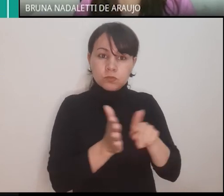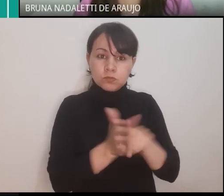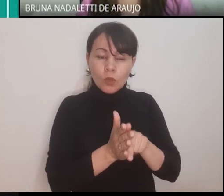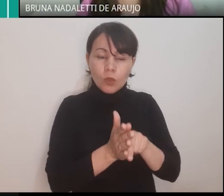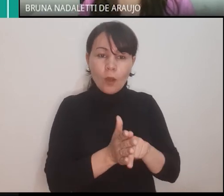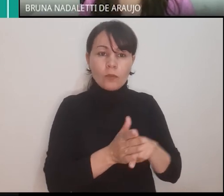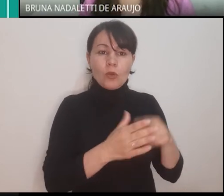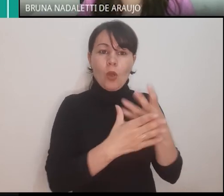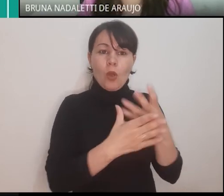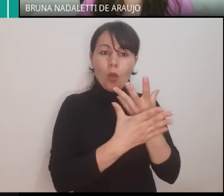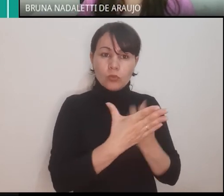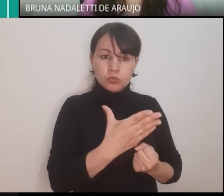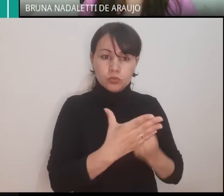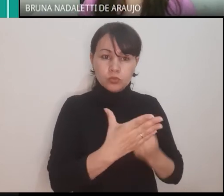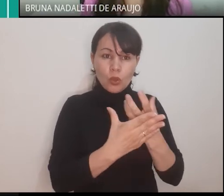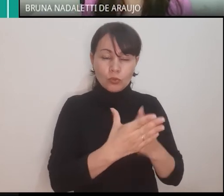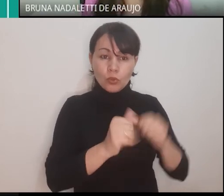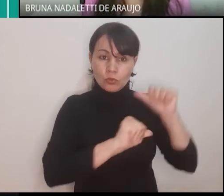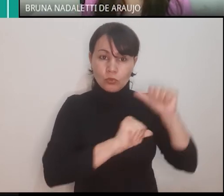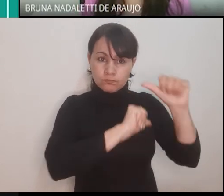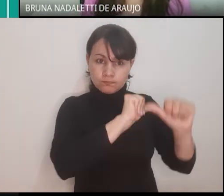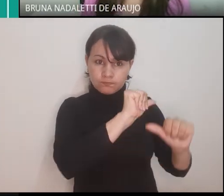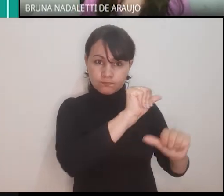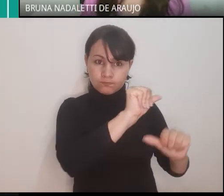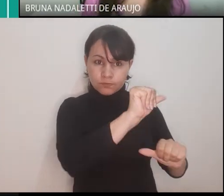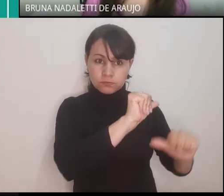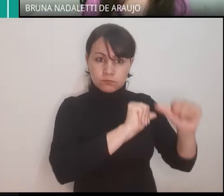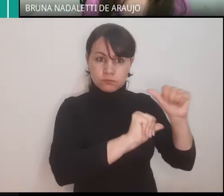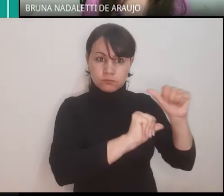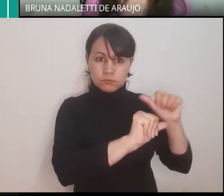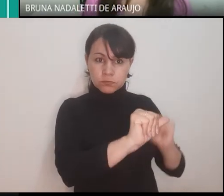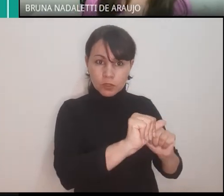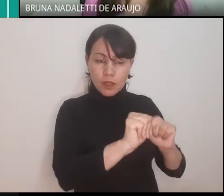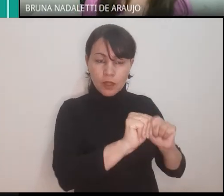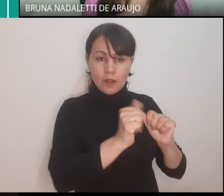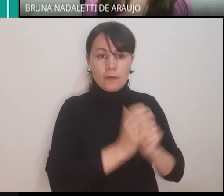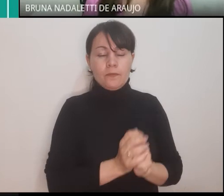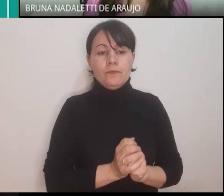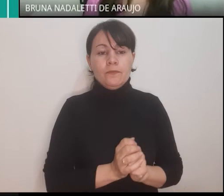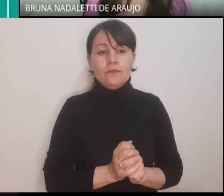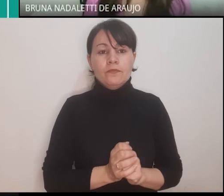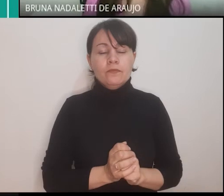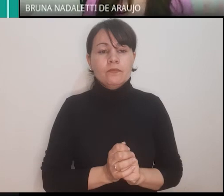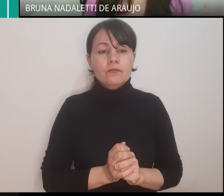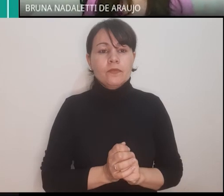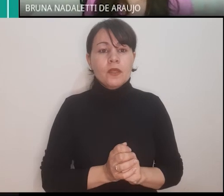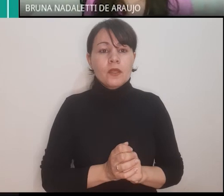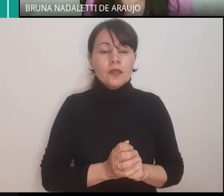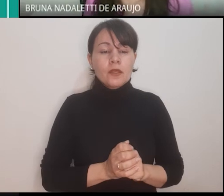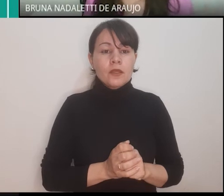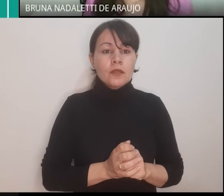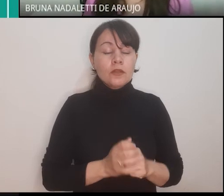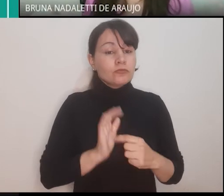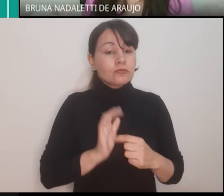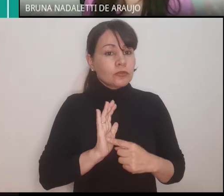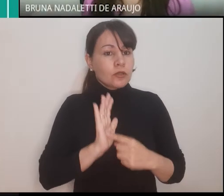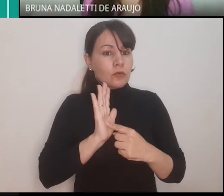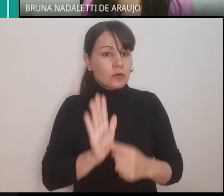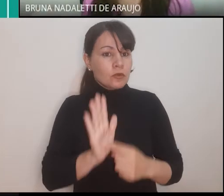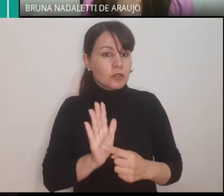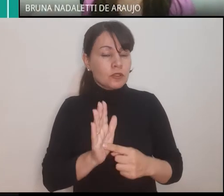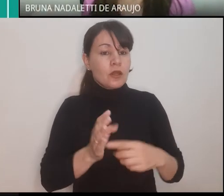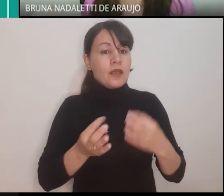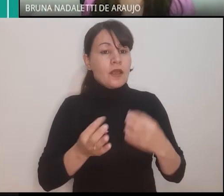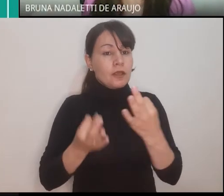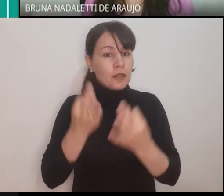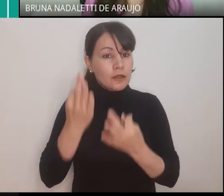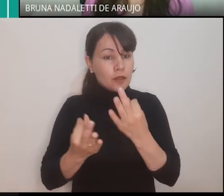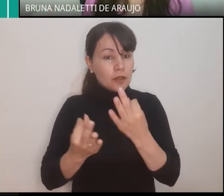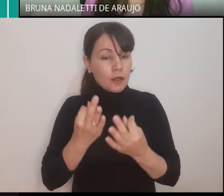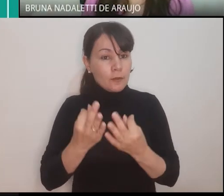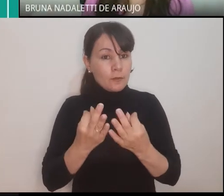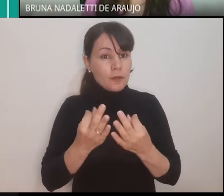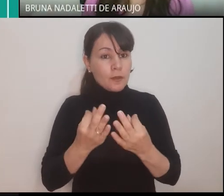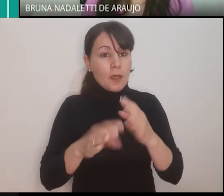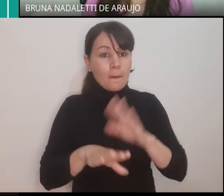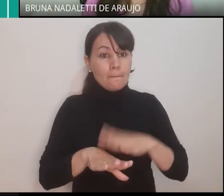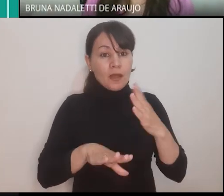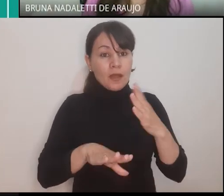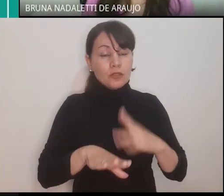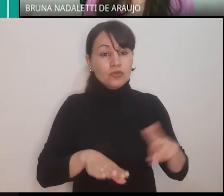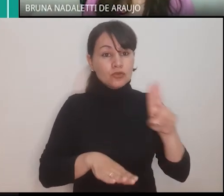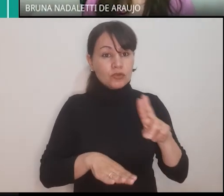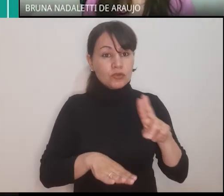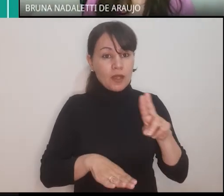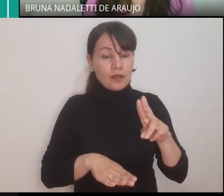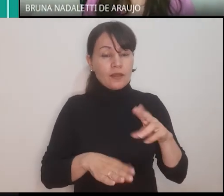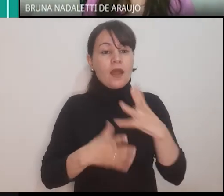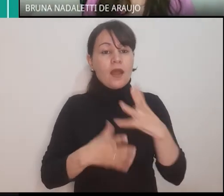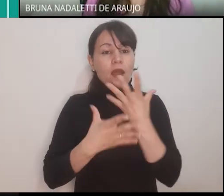hemodiálise. Então, aqui já temos um destaque para as condições agudas em que a terapia mais indicada é a